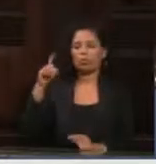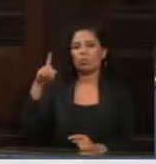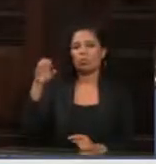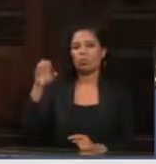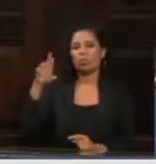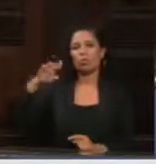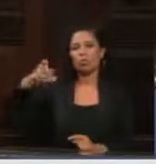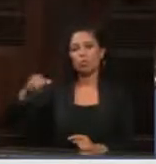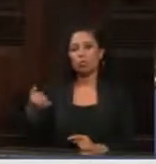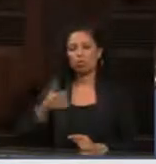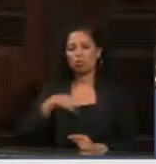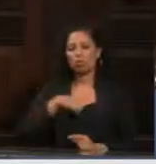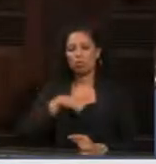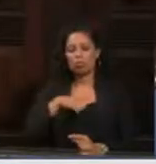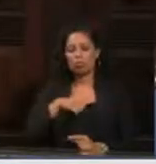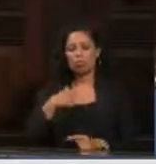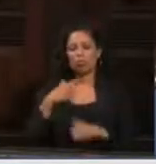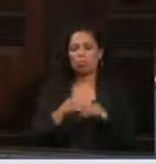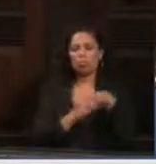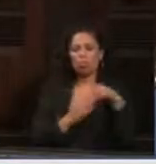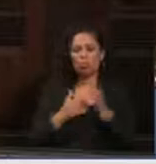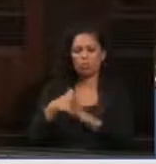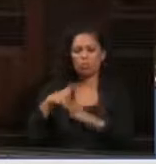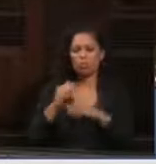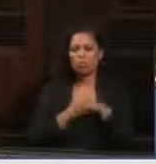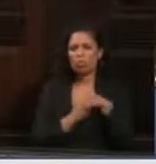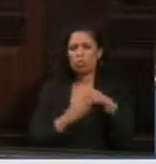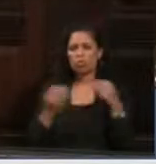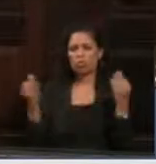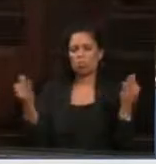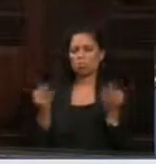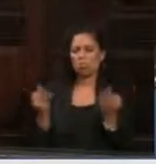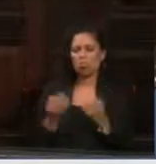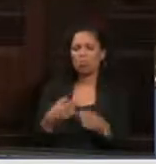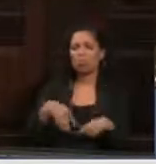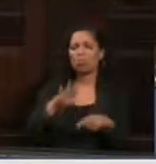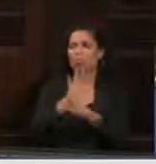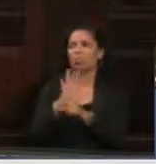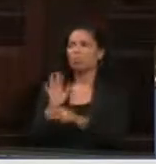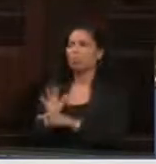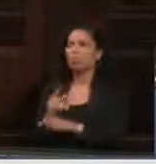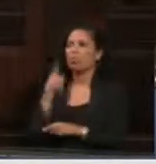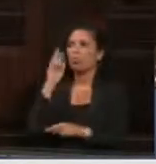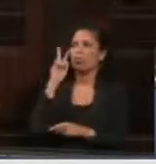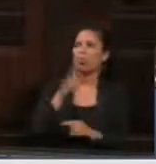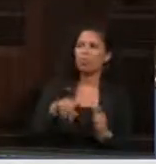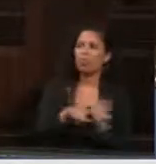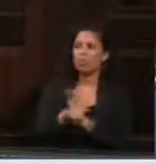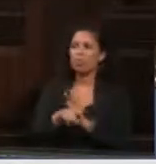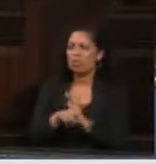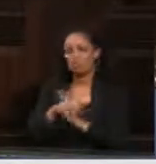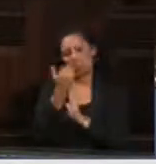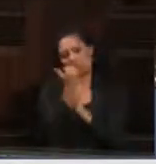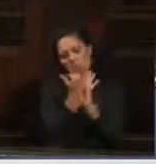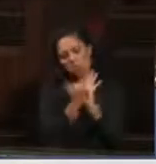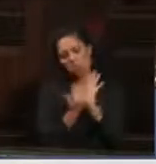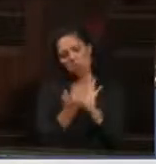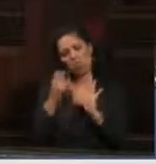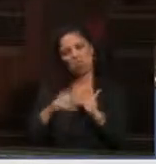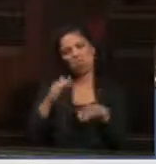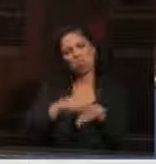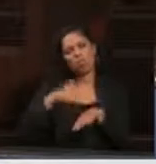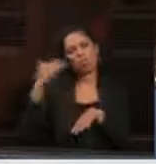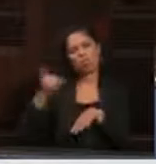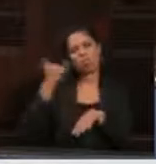especialistas de quadros para produção de levantamentos de sánchez de estatísticas que são fundamentais